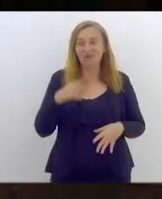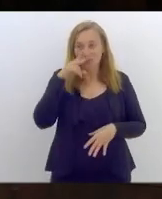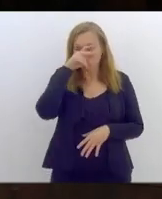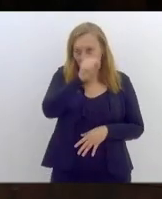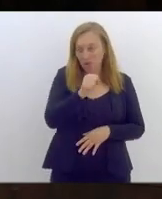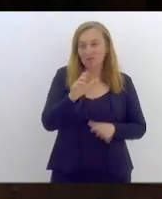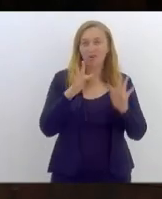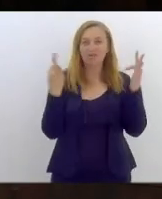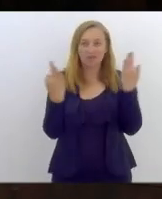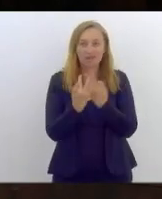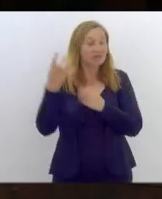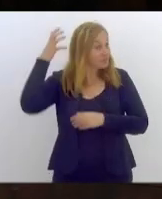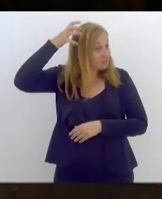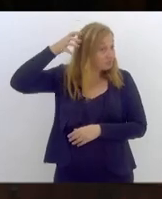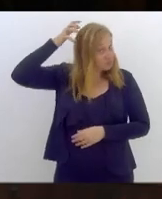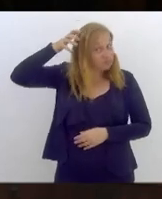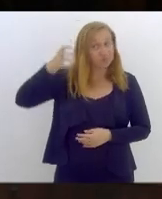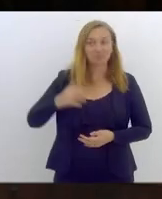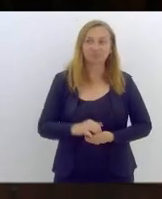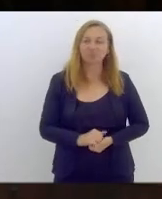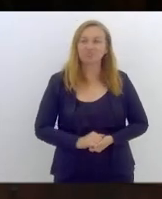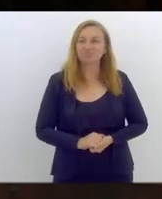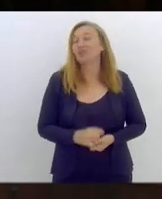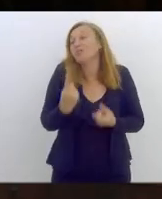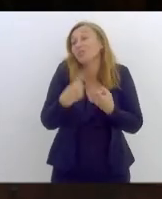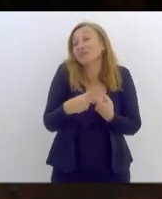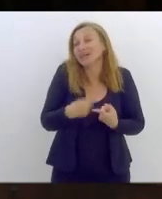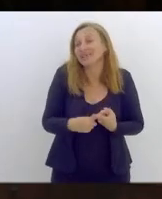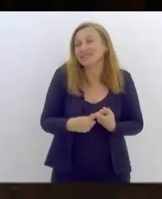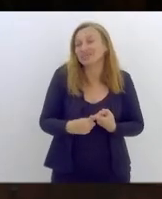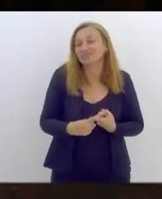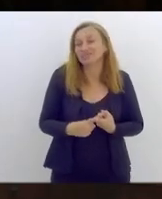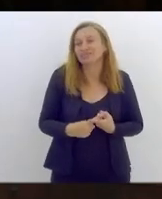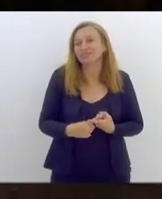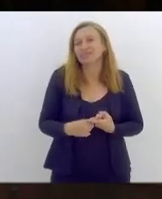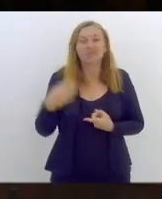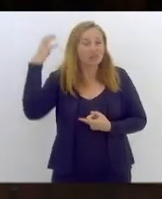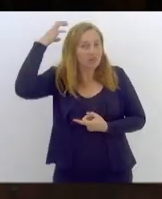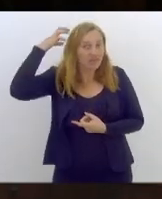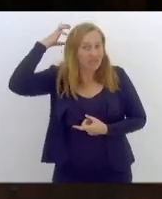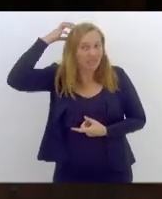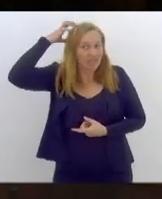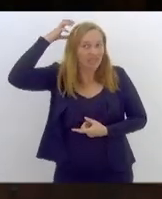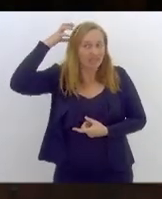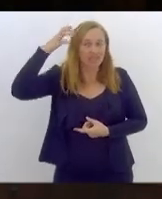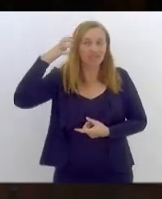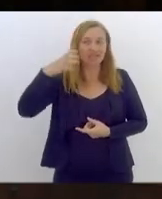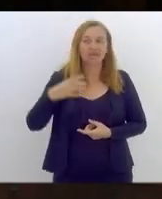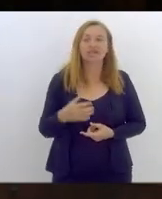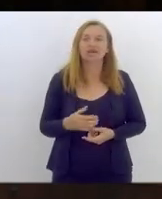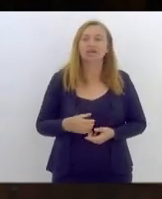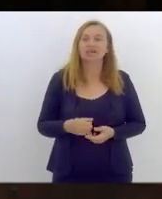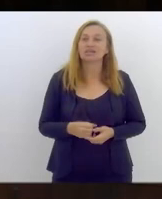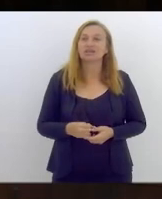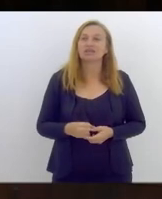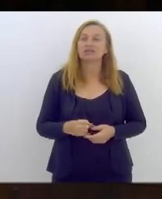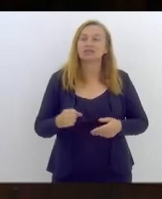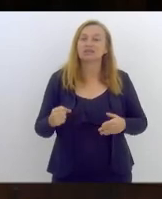para a família da Marielle Franco, porque Marielle é a Marte, é uma